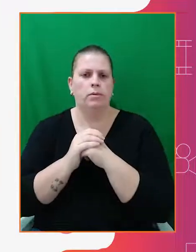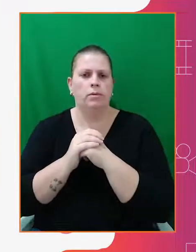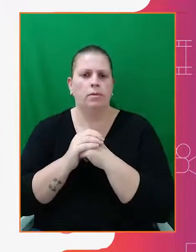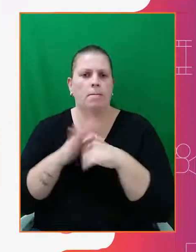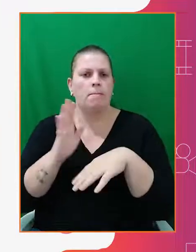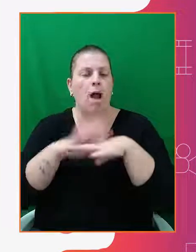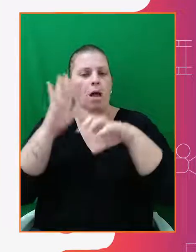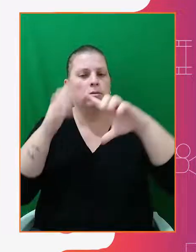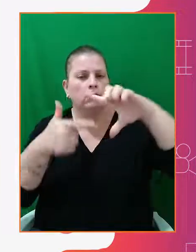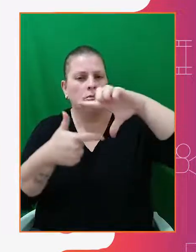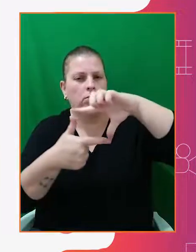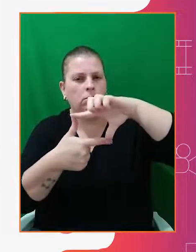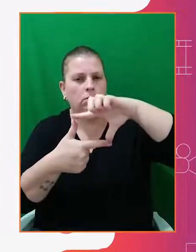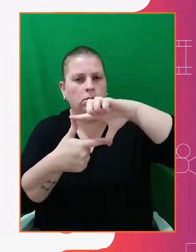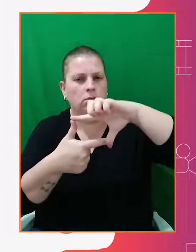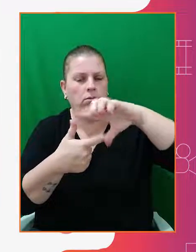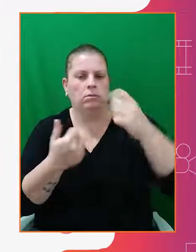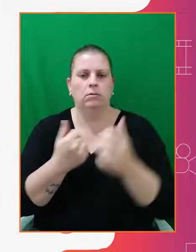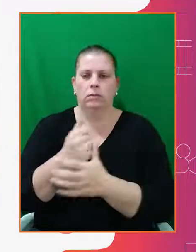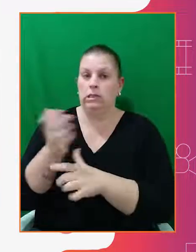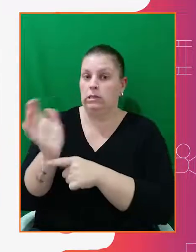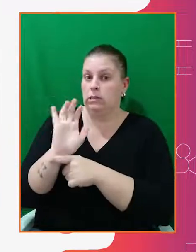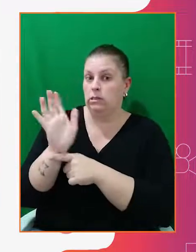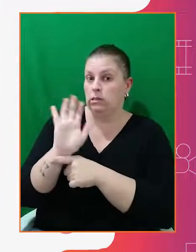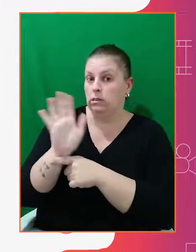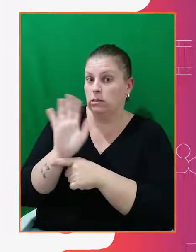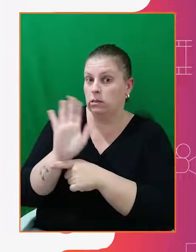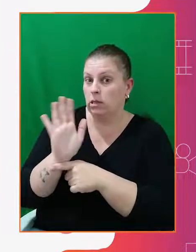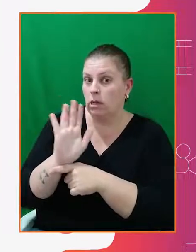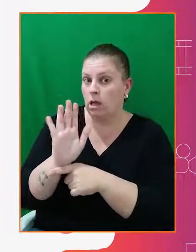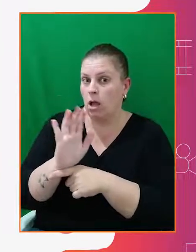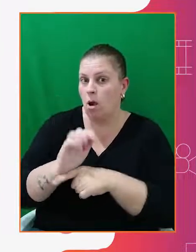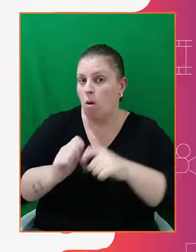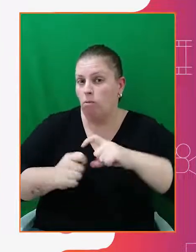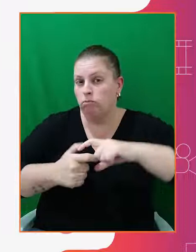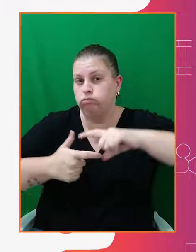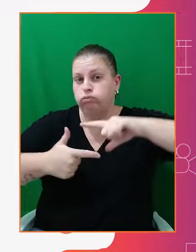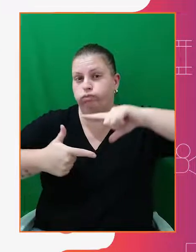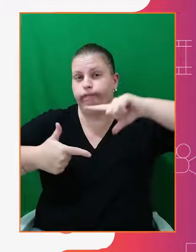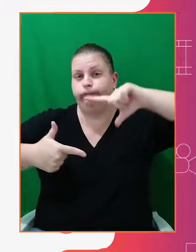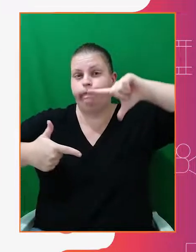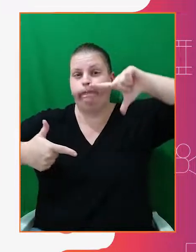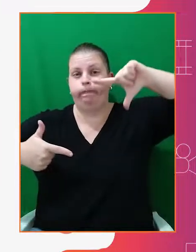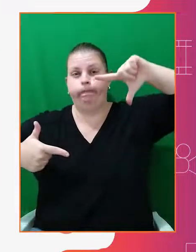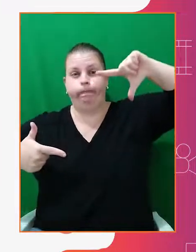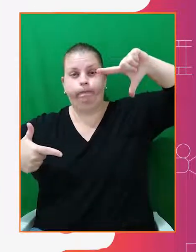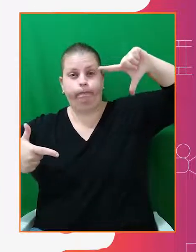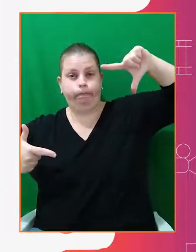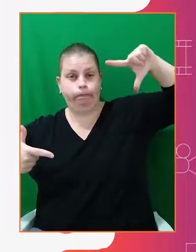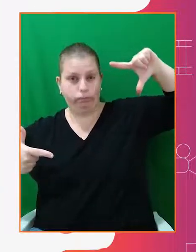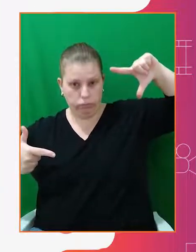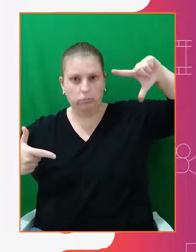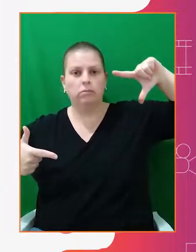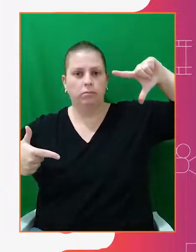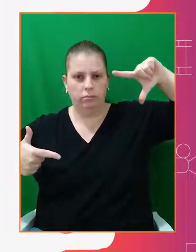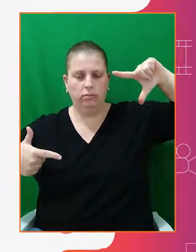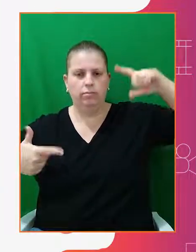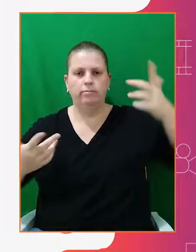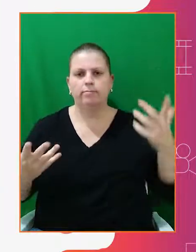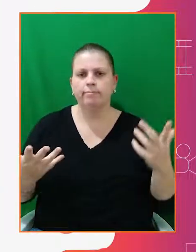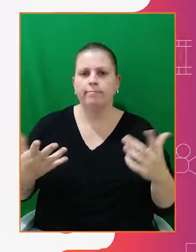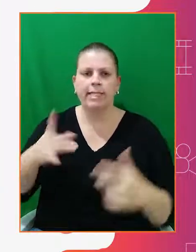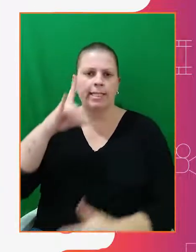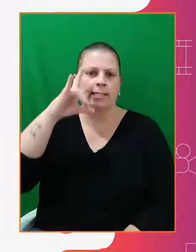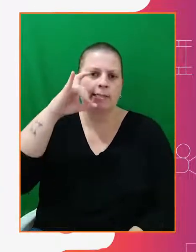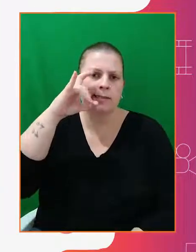proporção retangular. Vai ser para uma sala de cinema, onde ele é muito mais esticado numa proporção retangular.